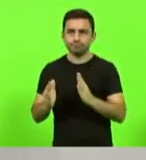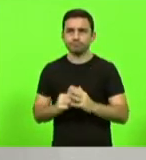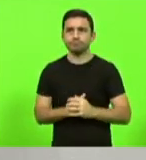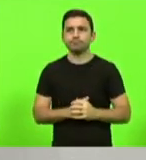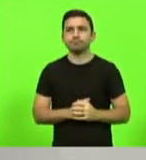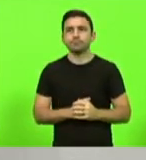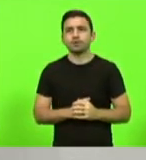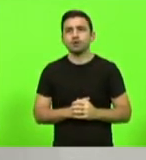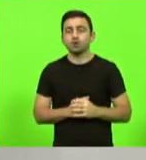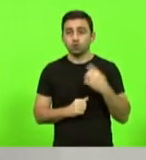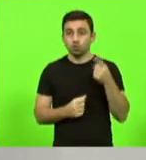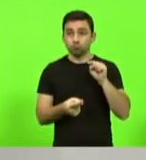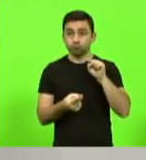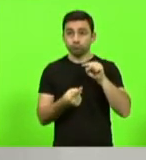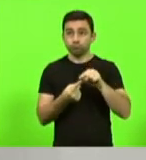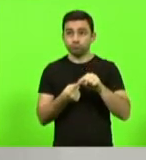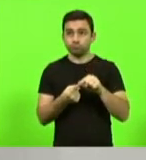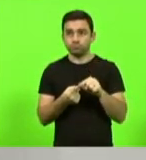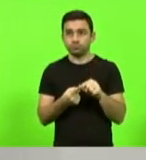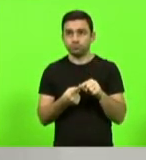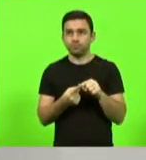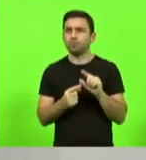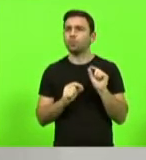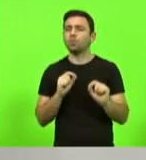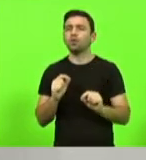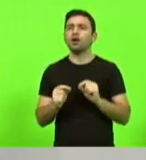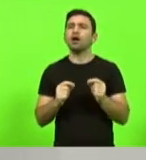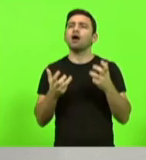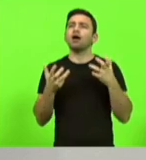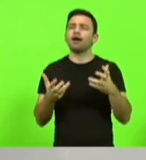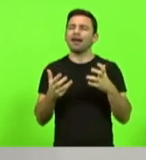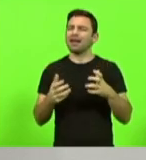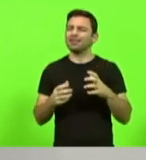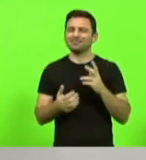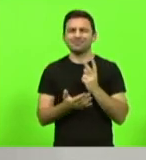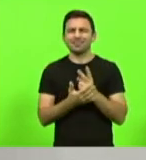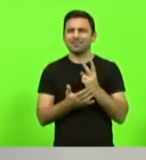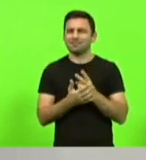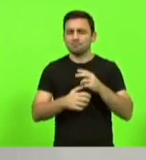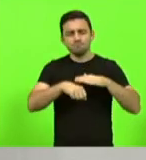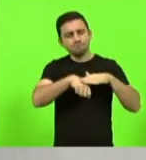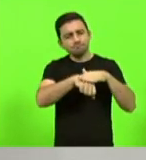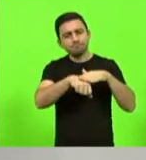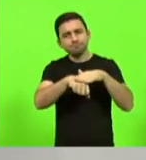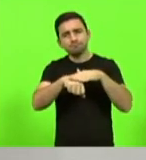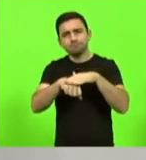Nosso objetivo é estarmos sempre dispostos a conversar,